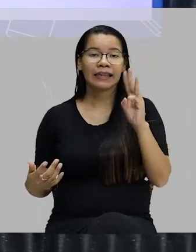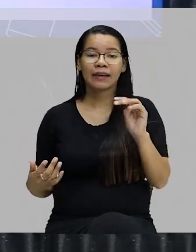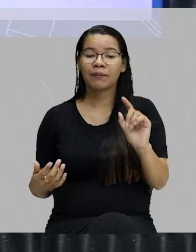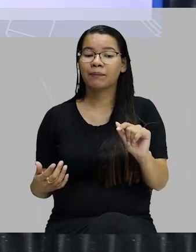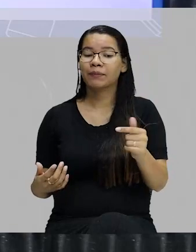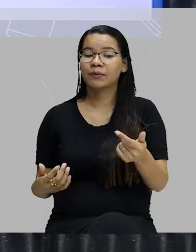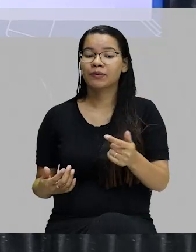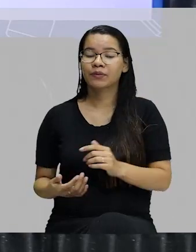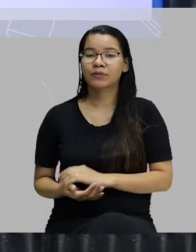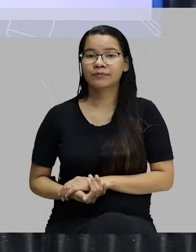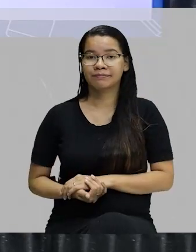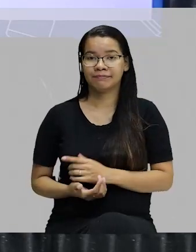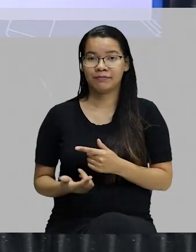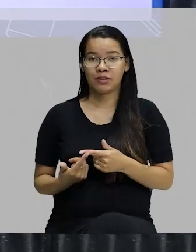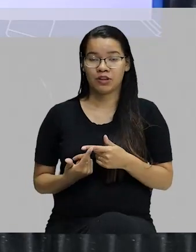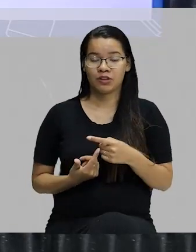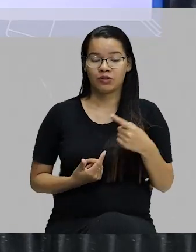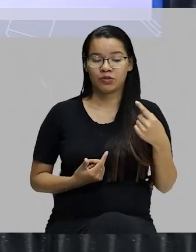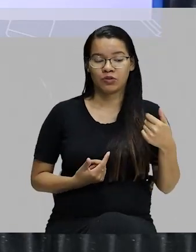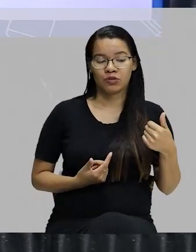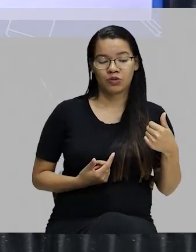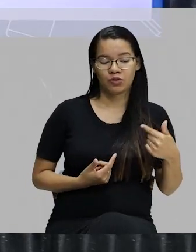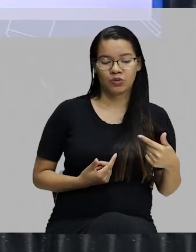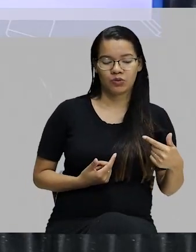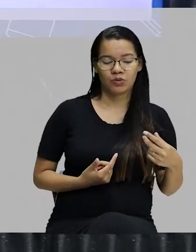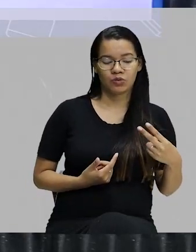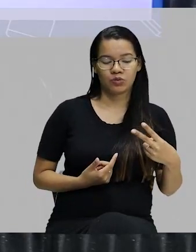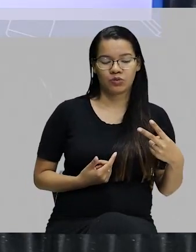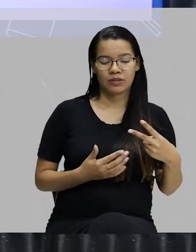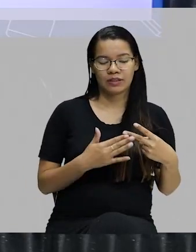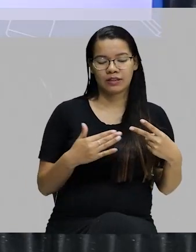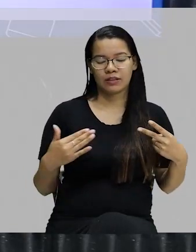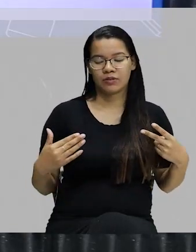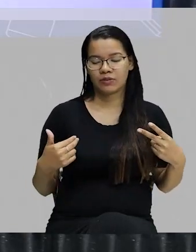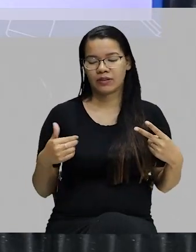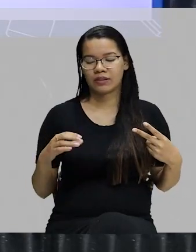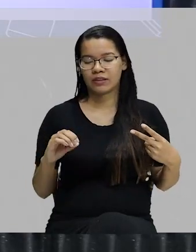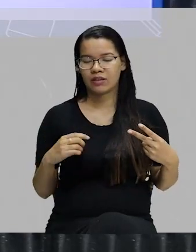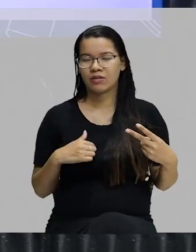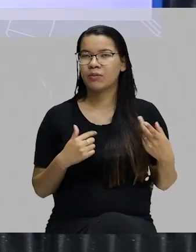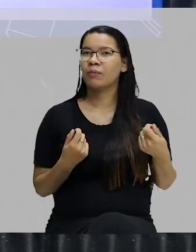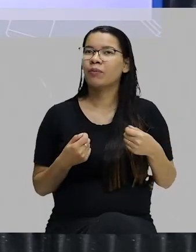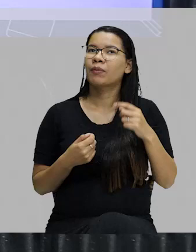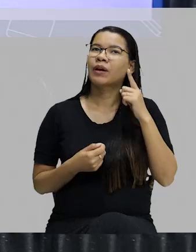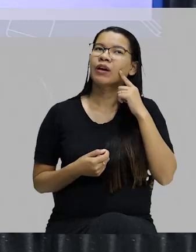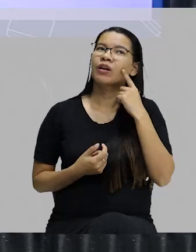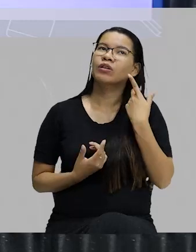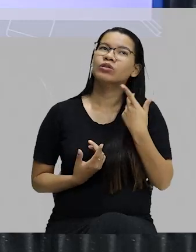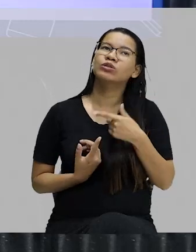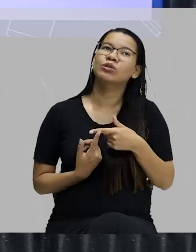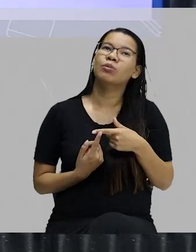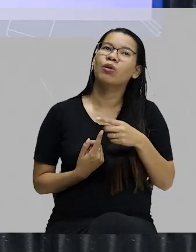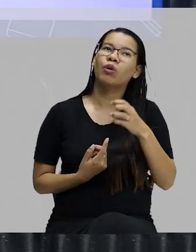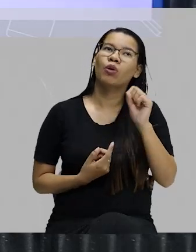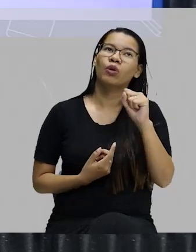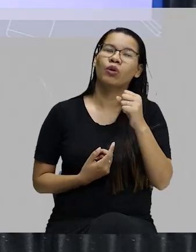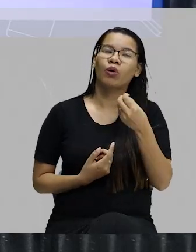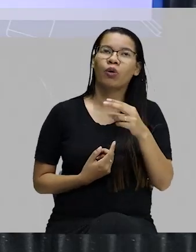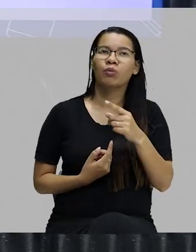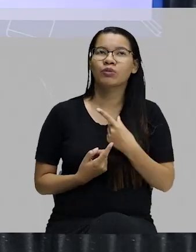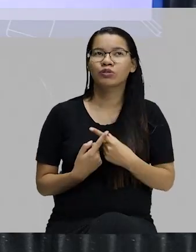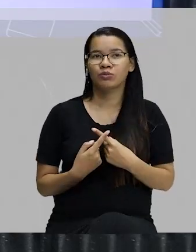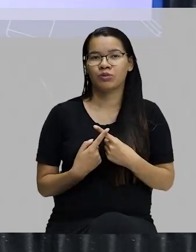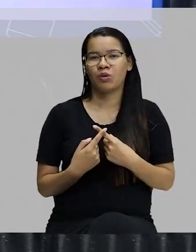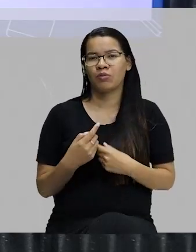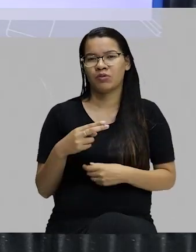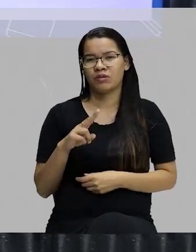próximo? Porque aqui, ó, do 2 para o 10 eu poderia pensar assim, somou 8 ou multiplicou por 5. Aí será que esse